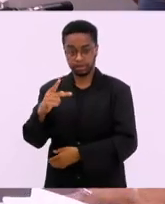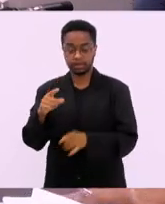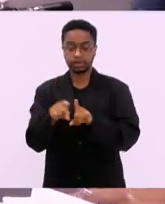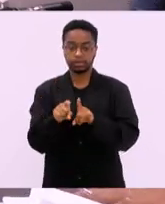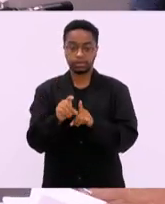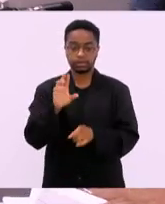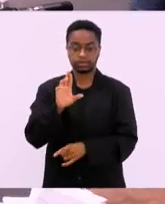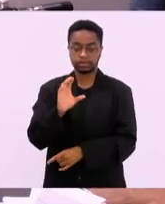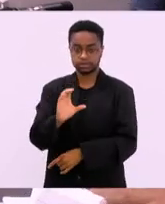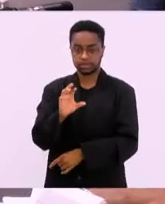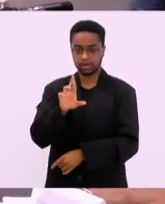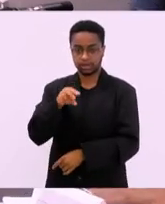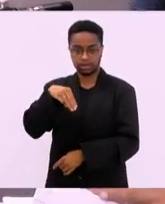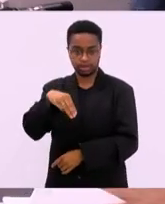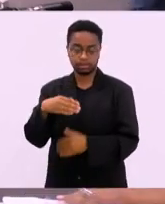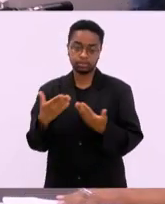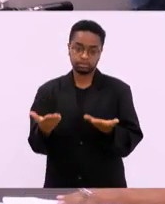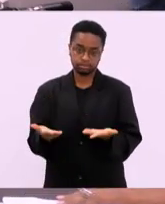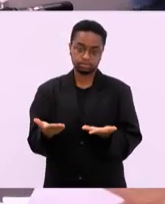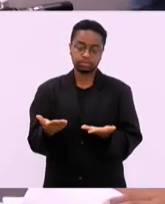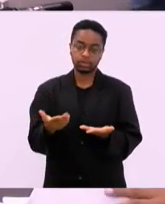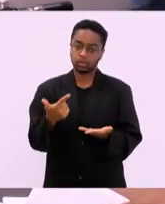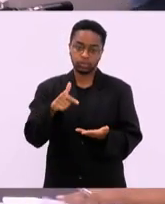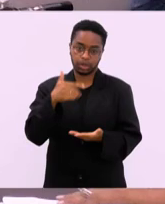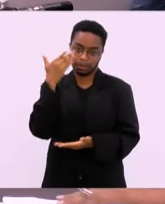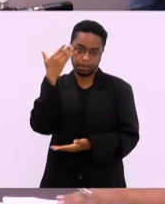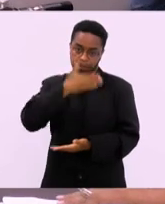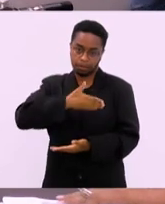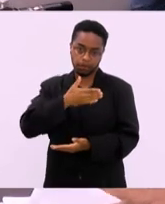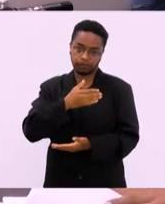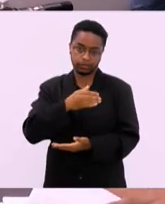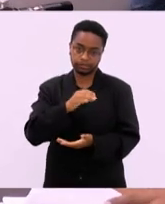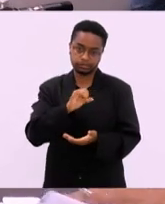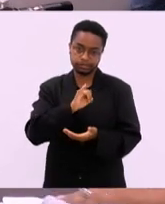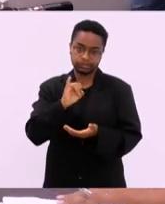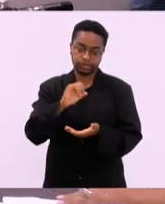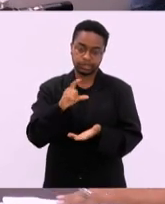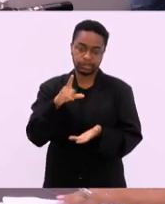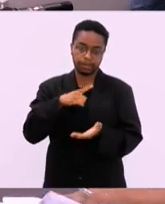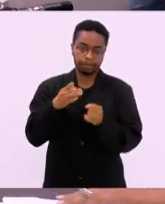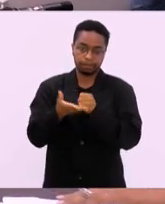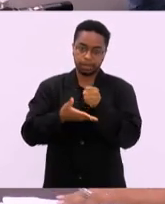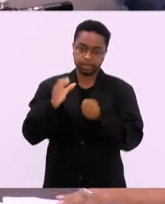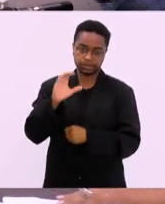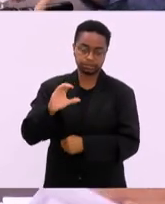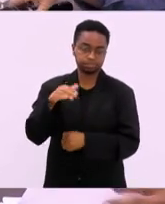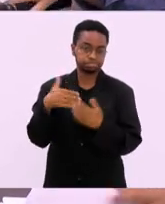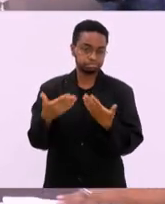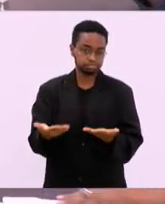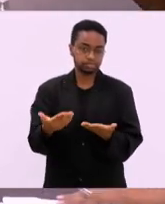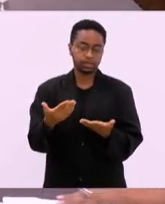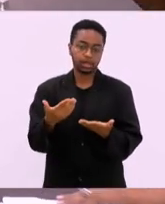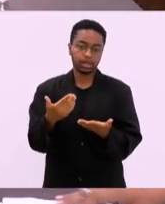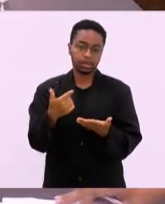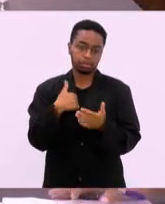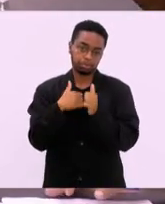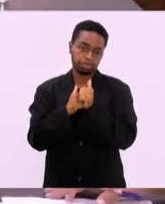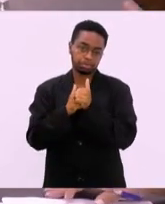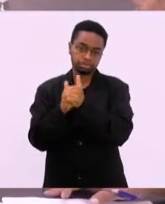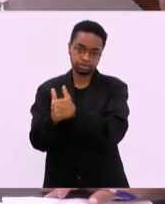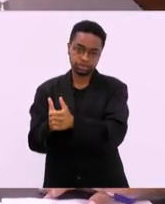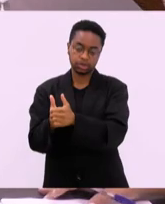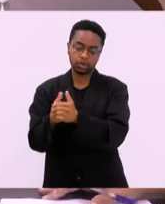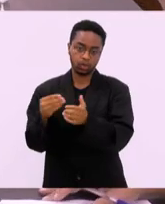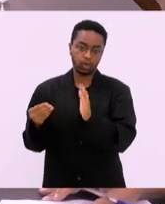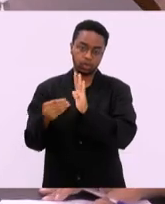Medicina. Então, não tem comprovação de eficácia. Então, nessa linha, eu baseei a constitucionalidade,